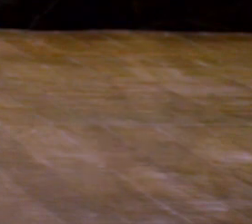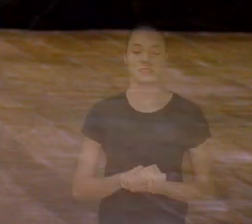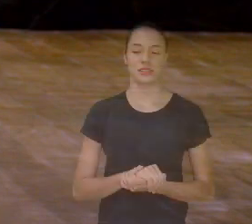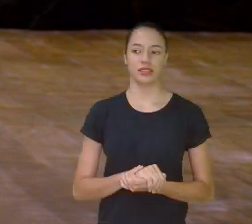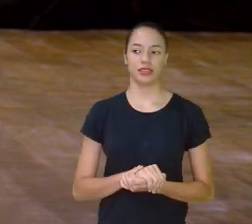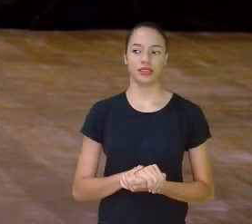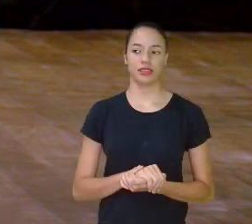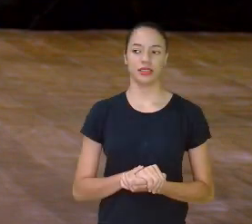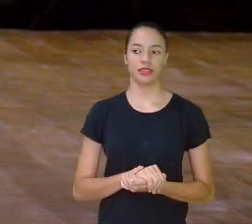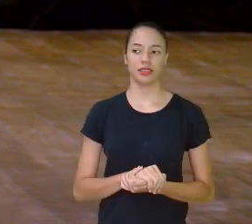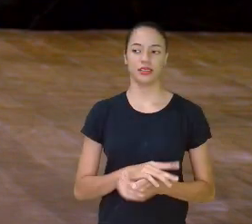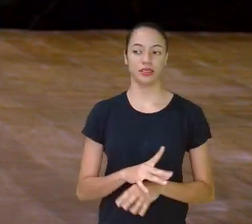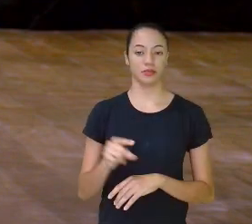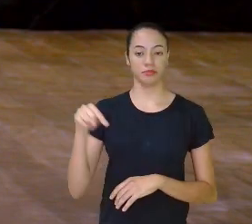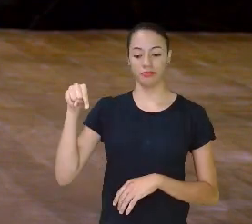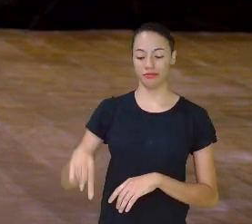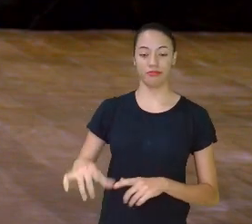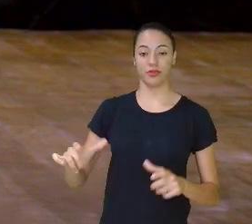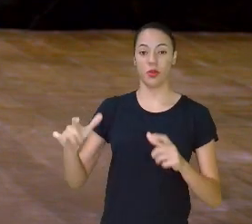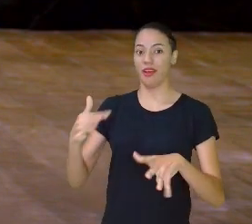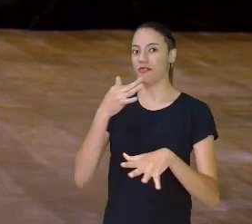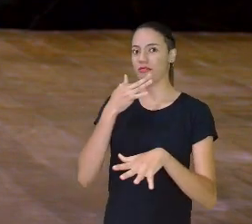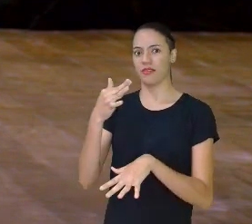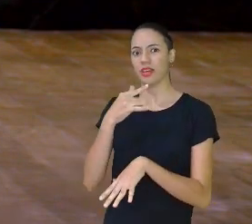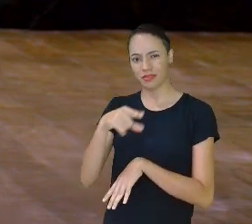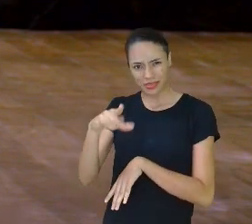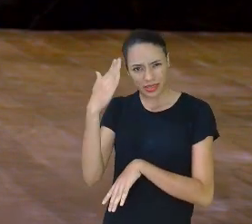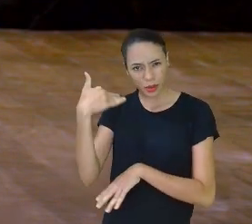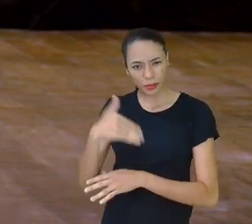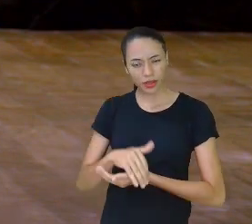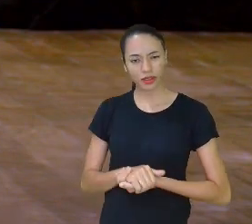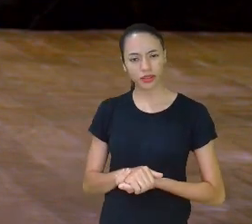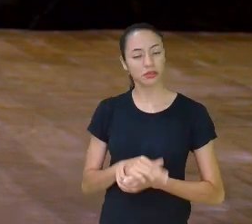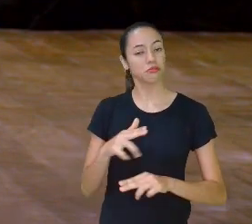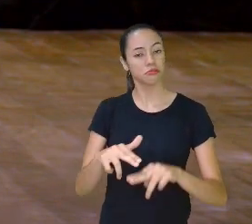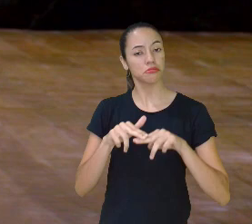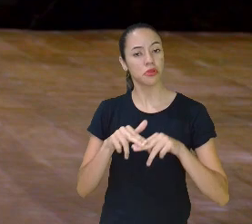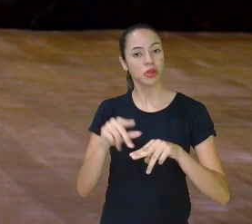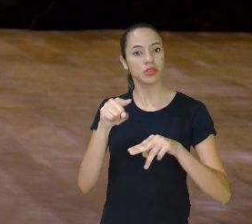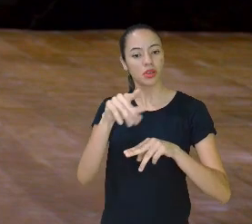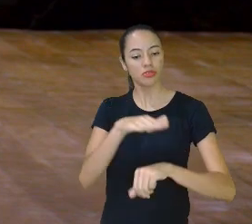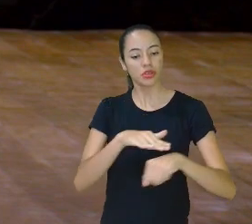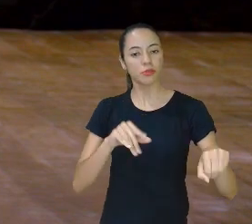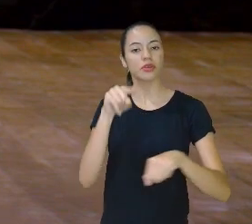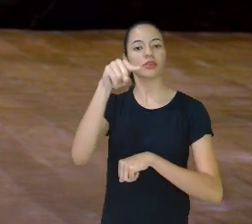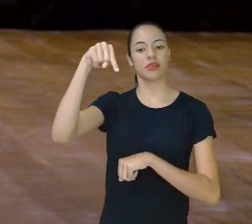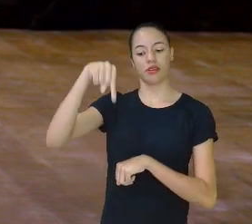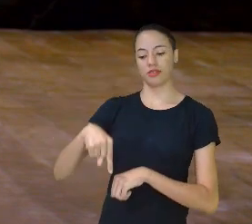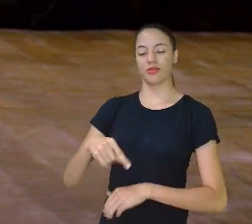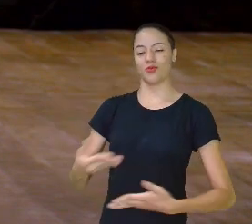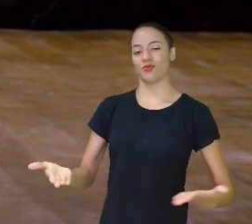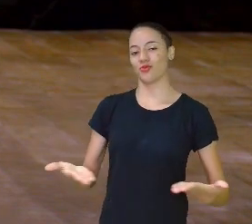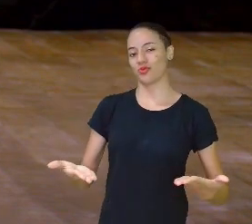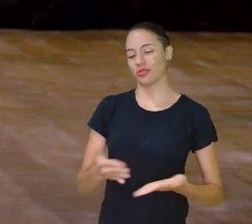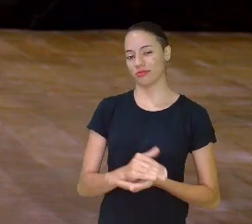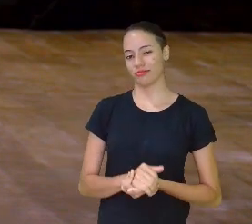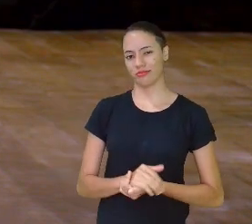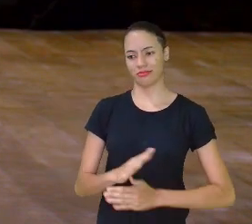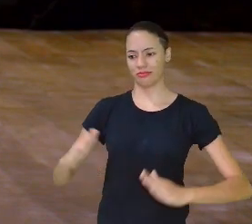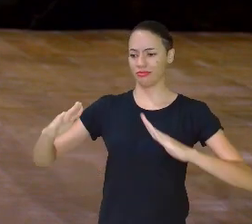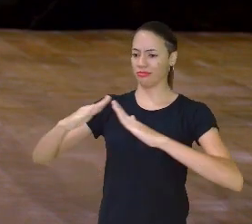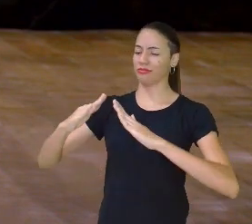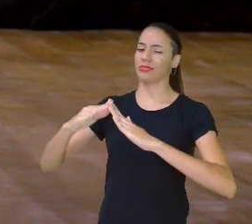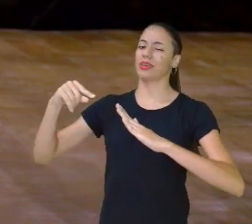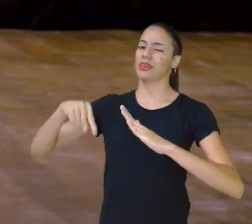É aqui o meu lugar preferido, sabia? Por isso que eu trouxe você aqui hoje. Da minha casa você